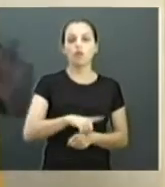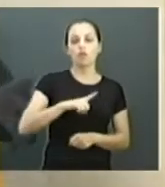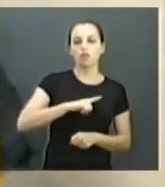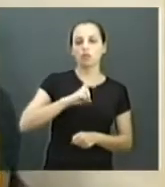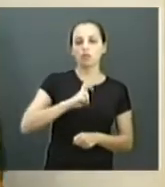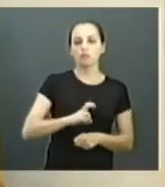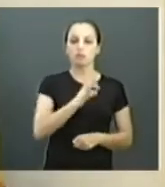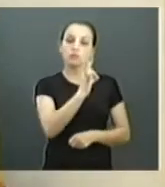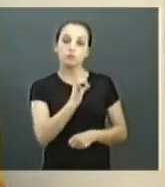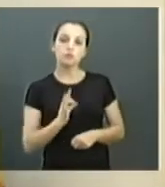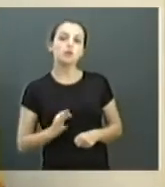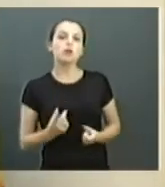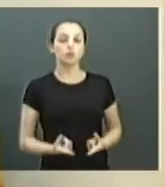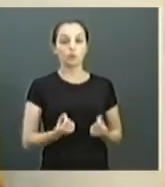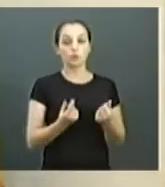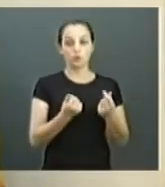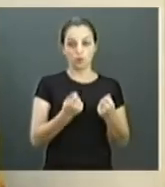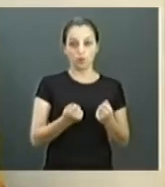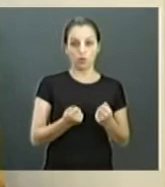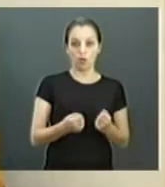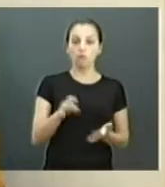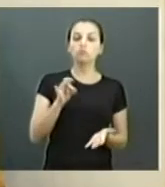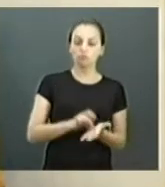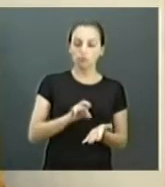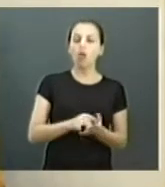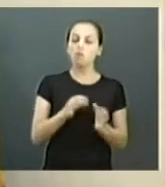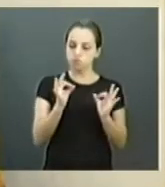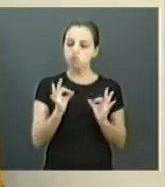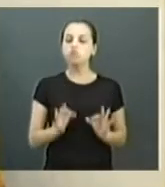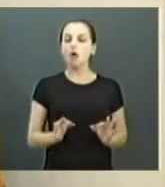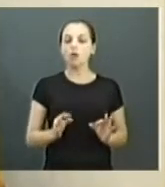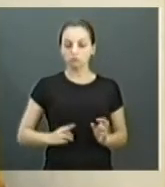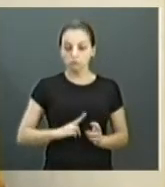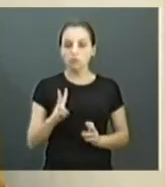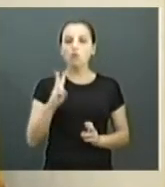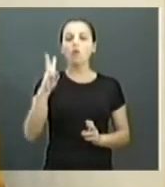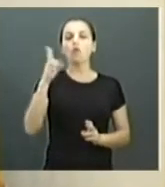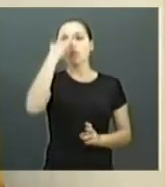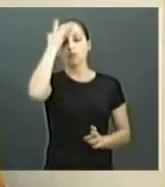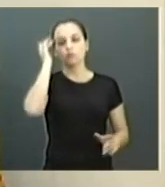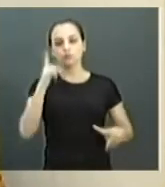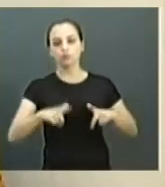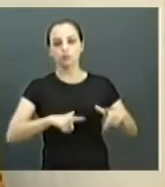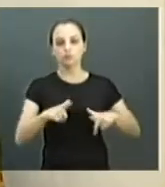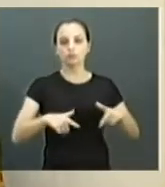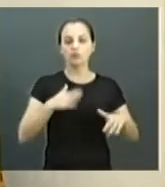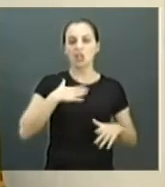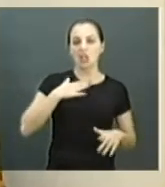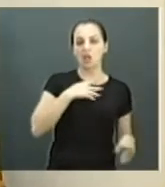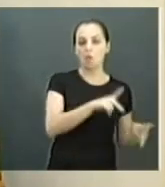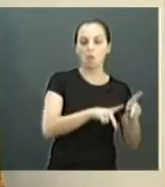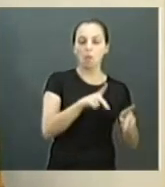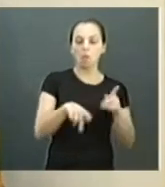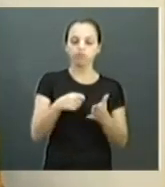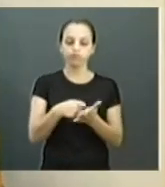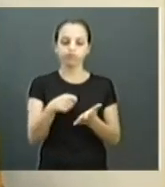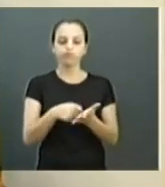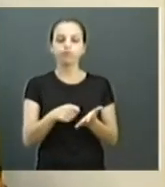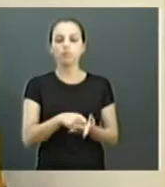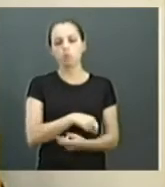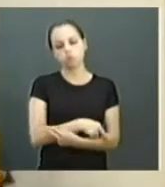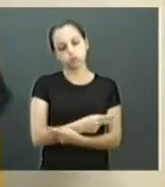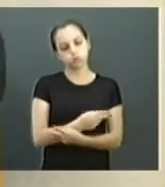de ganho automático, que é mais do que justo. Isso é valorização do servidor. Eu mesmo, como presidente, assinei várias, que